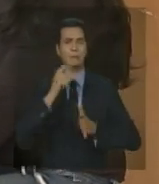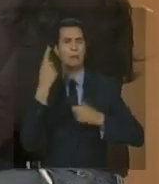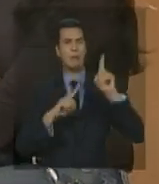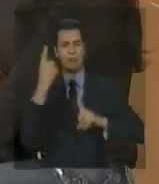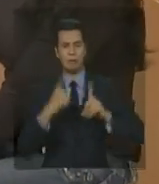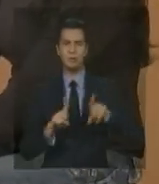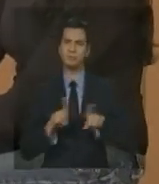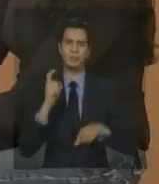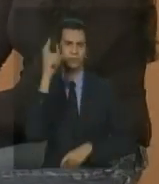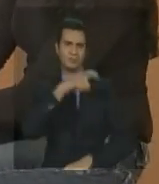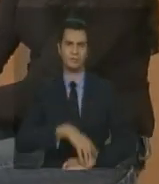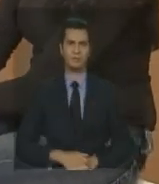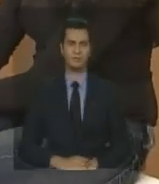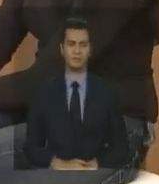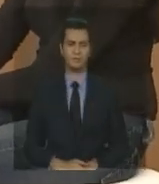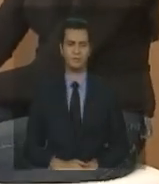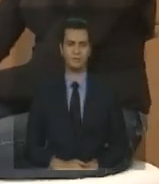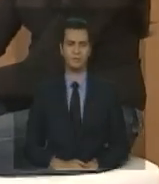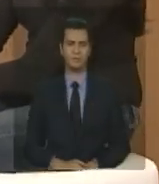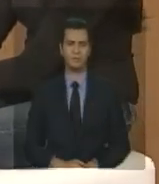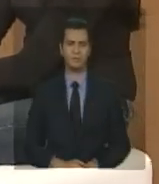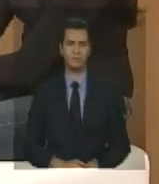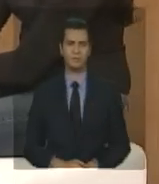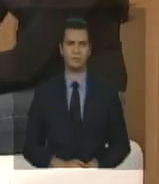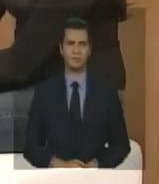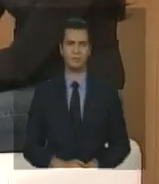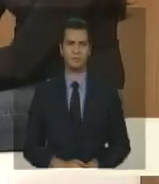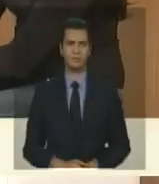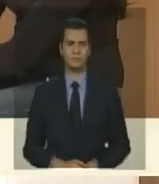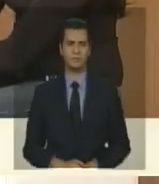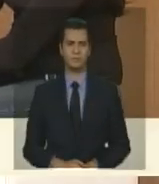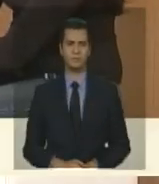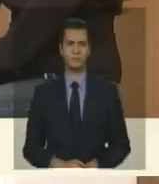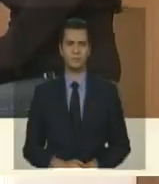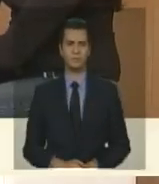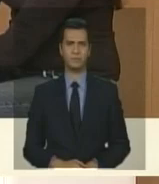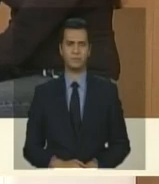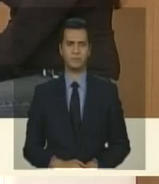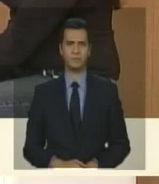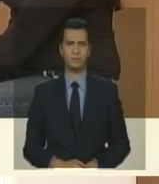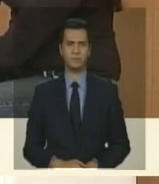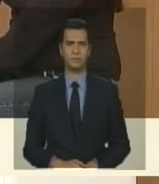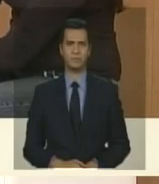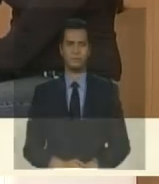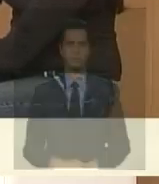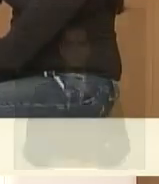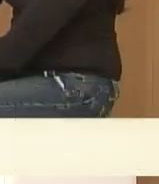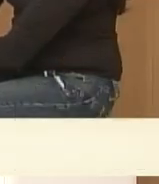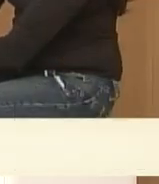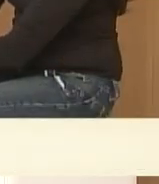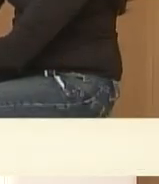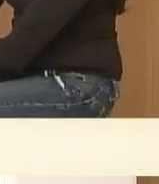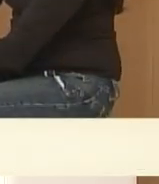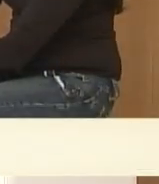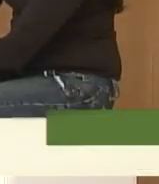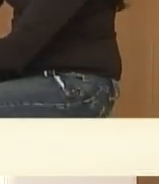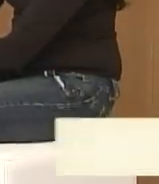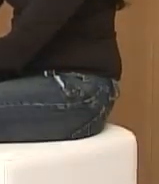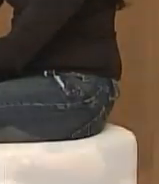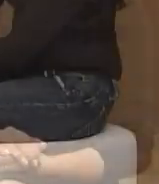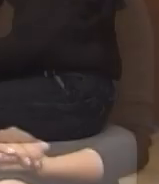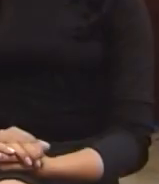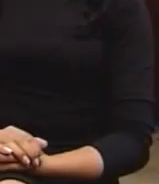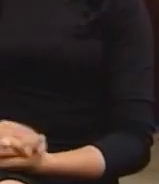gesticulando. Mas eu saí daqui cheia de dúvidas. Mesmo que minha mãe vinha junto, a gente tentava facilitar a comunicação, mas eu saía daqui cheia